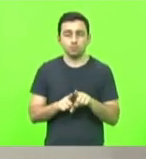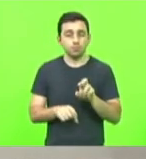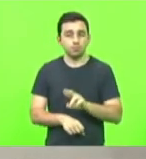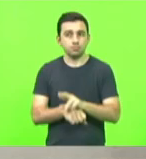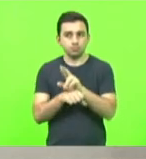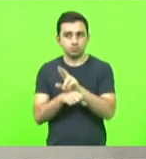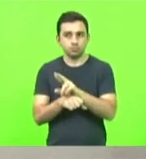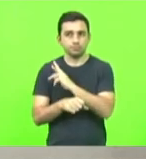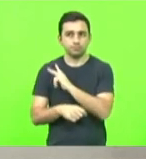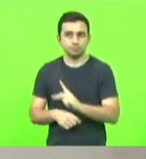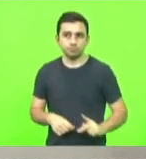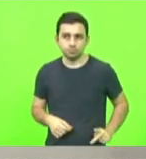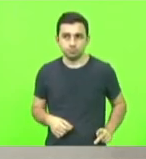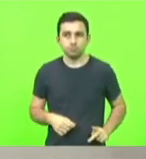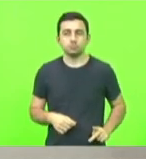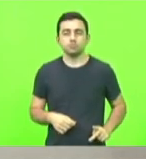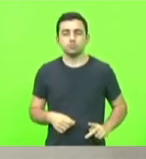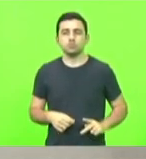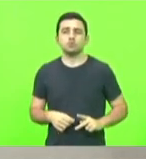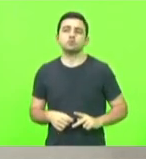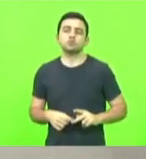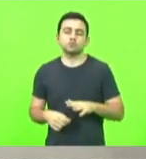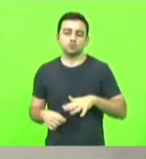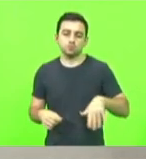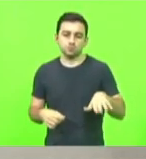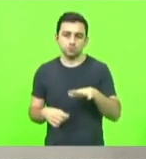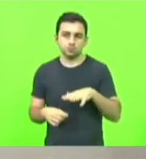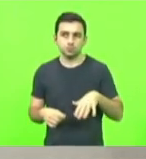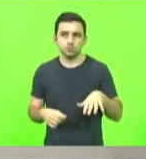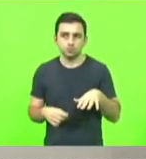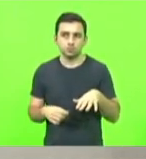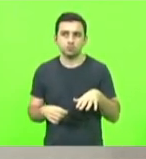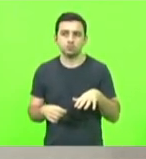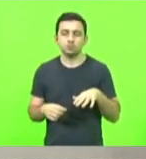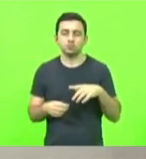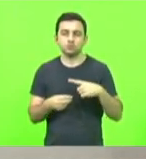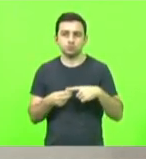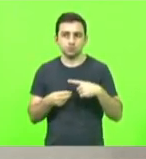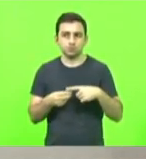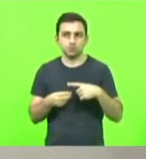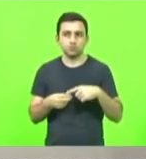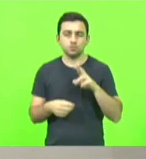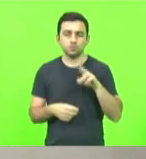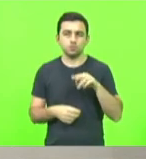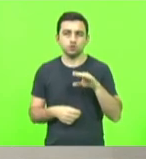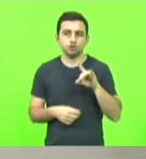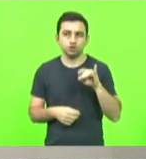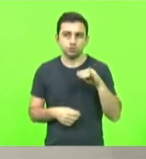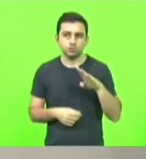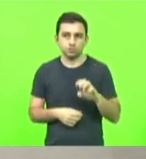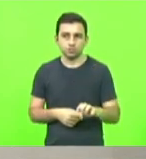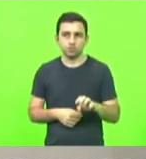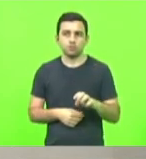a presidente da União dos Dirigentes Municipais de Educação de Santa Catarina, UNDIME, Patrícia